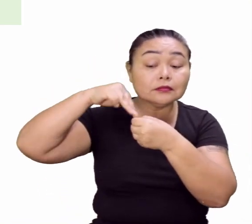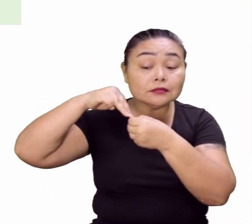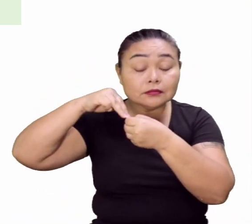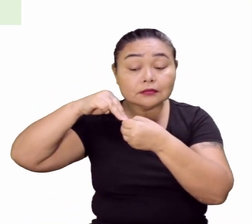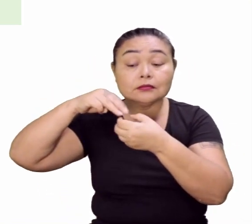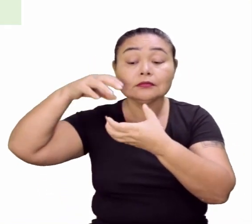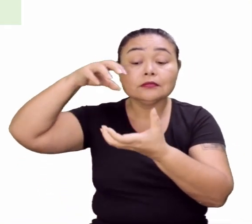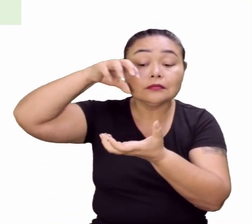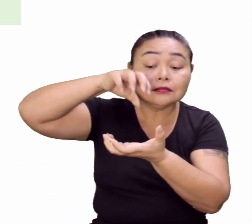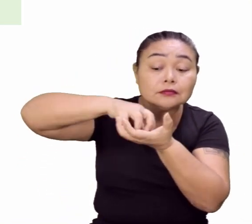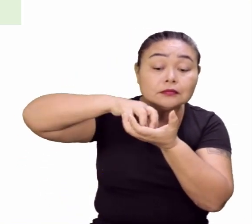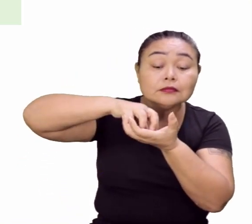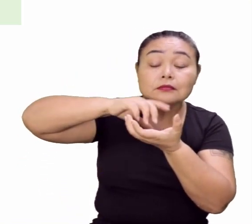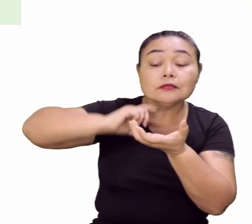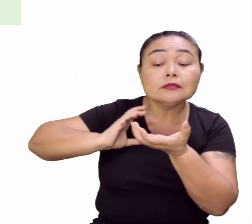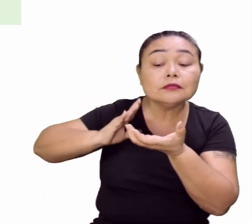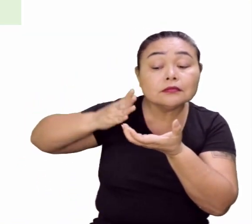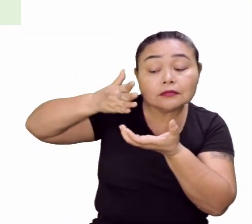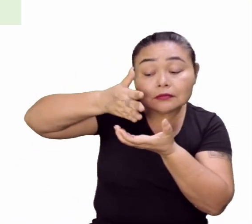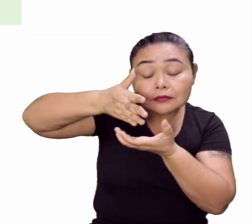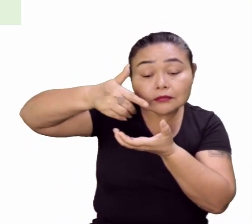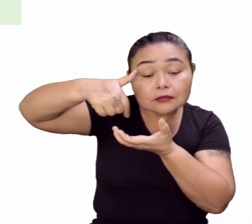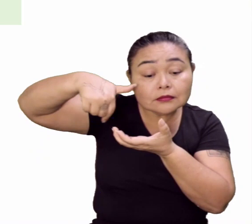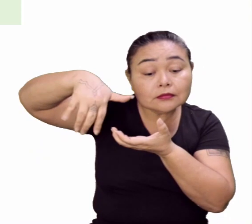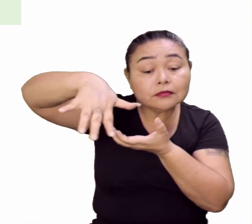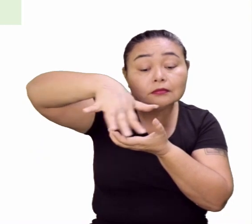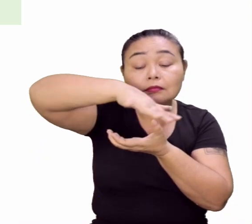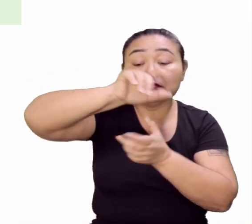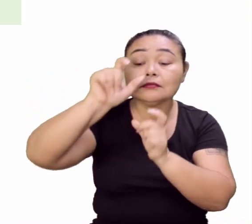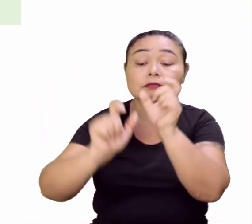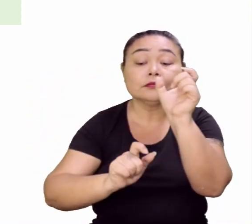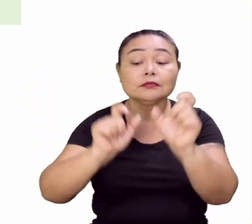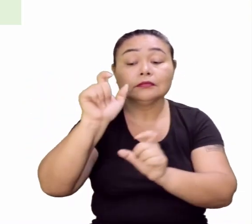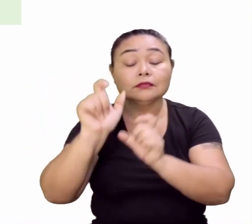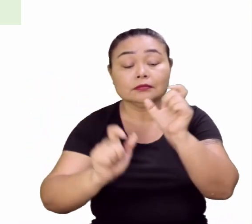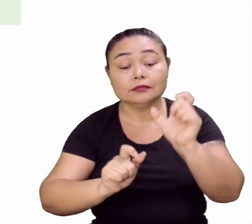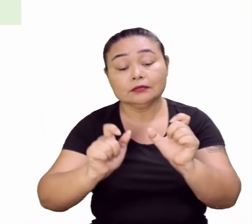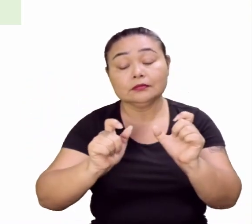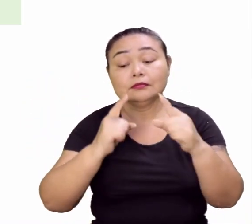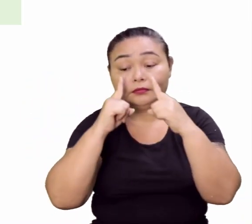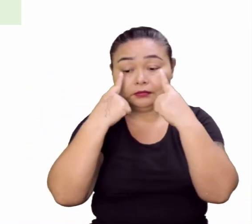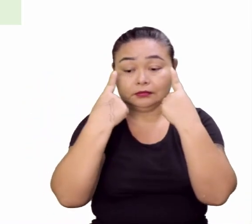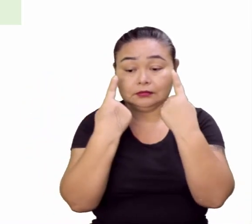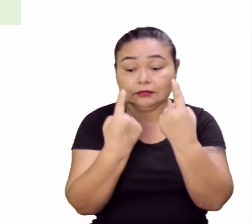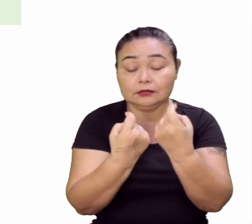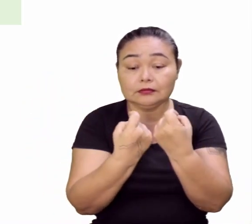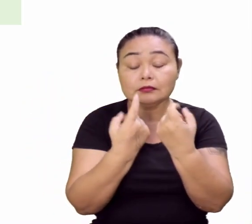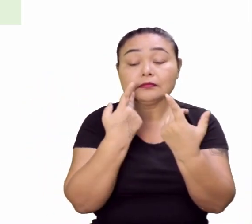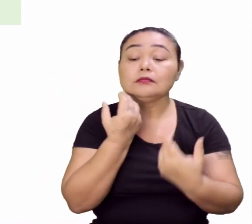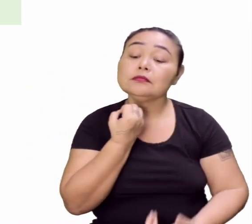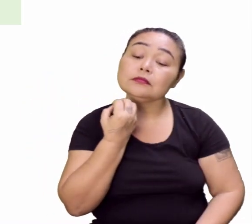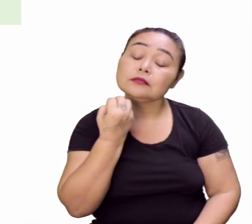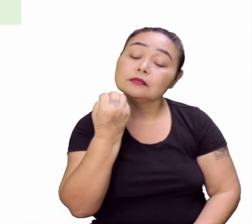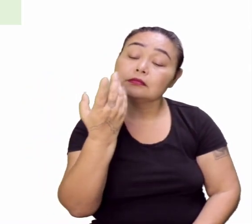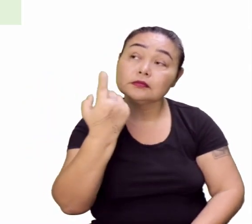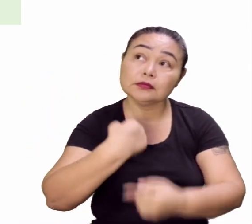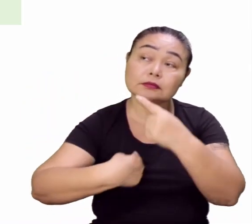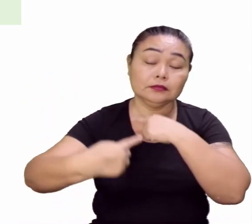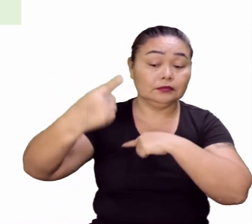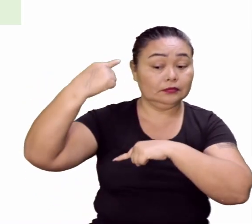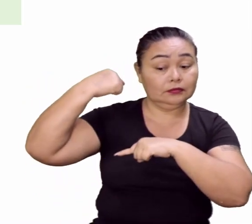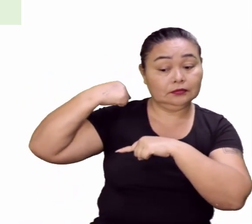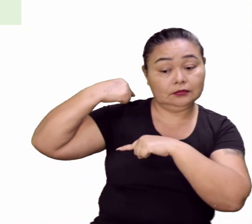onde existe a concentração de habitantes. Interessante. A gente pode viajar um pouco no tempo,